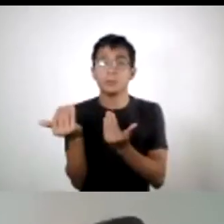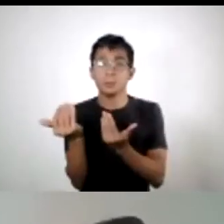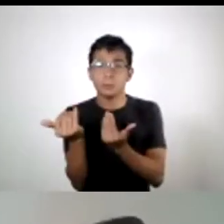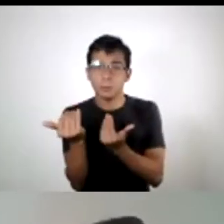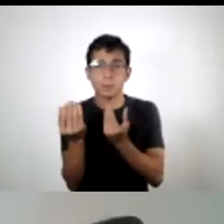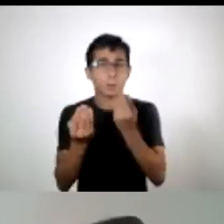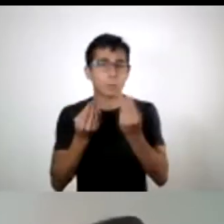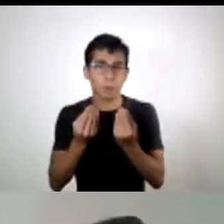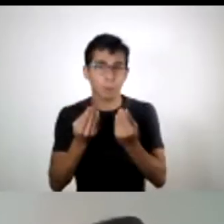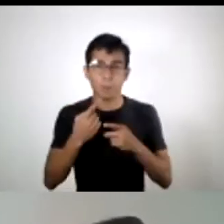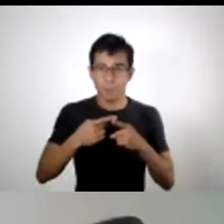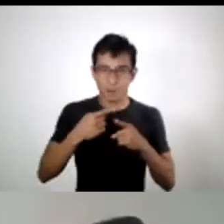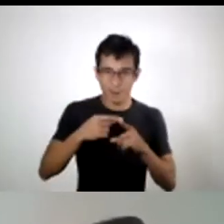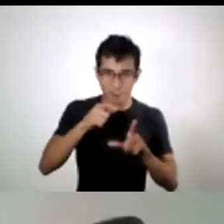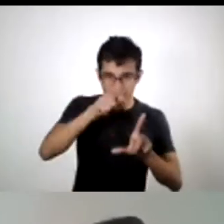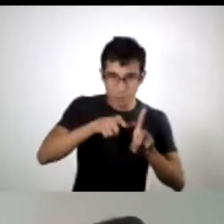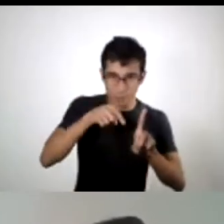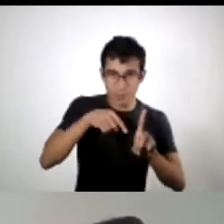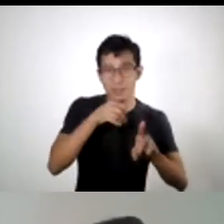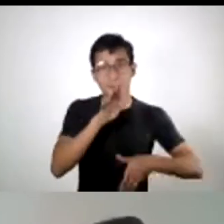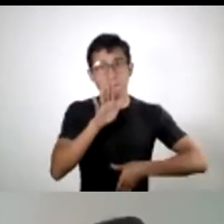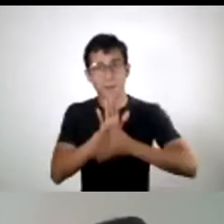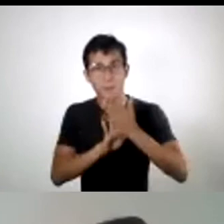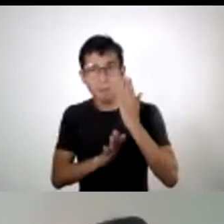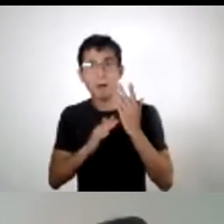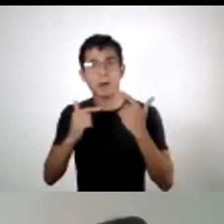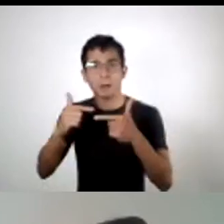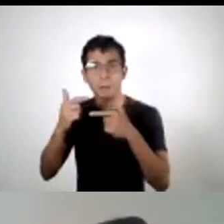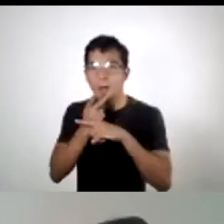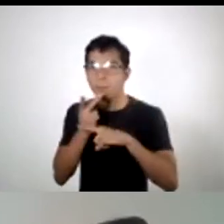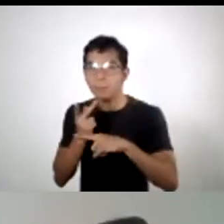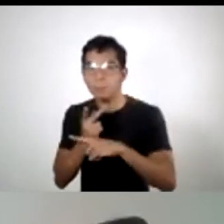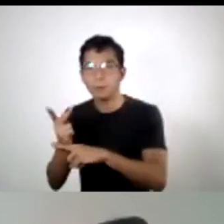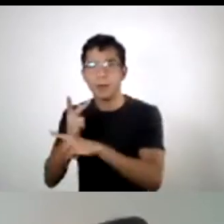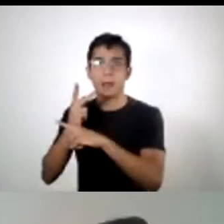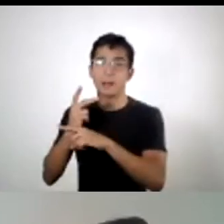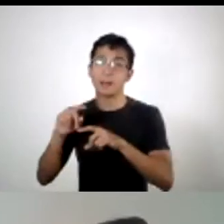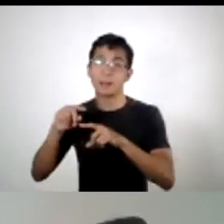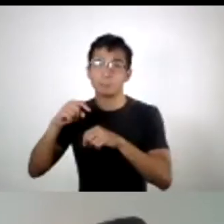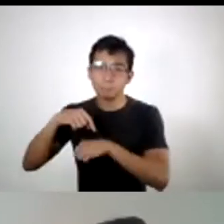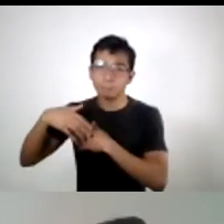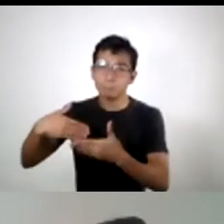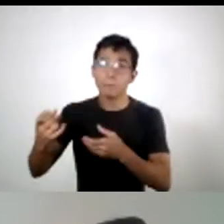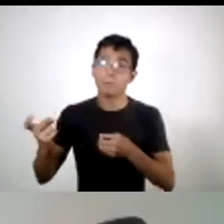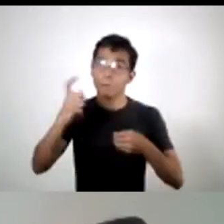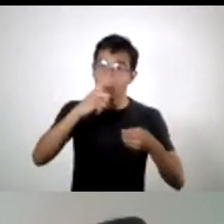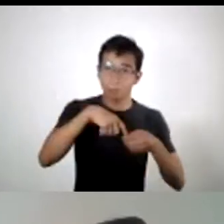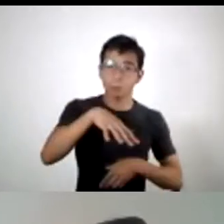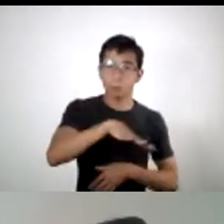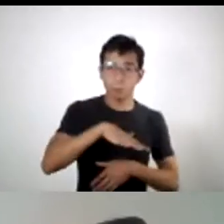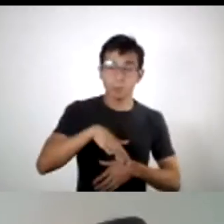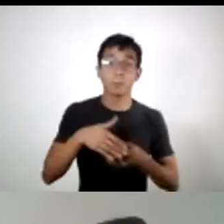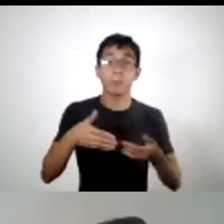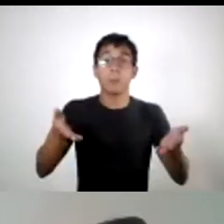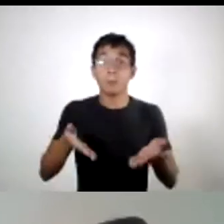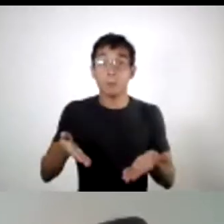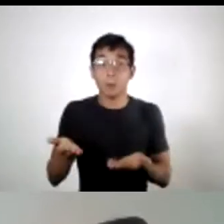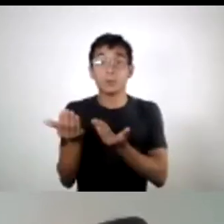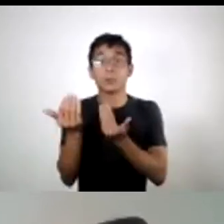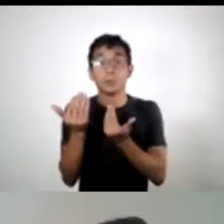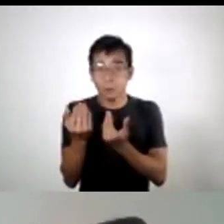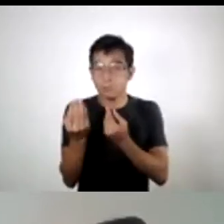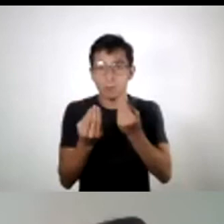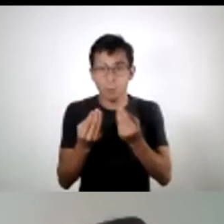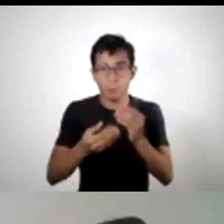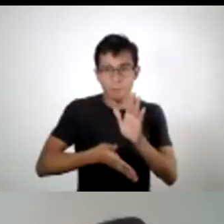Quilombo para procurar um emprego e acabou retornando. Eu queria saber como é que é a realidade atualmente com os jovens. Eles estão saindo dos quilombos para procurar